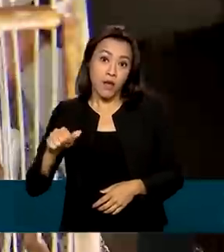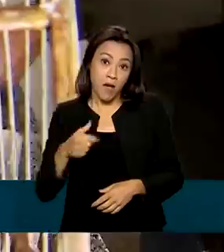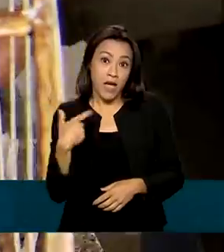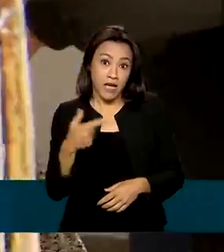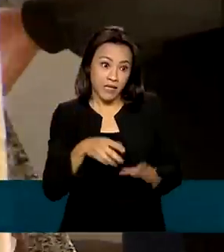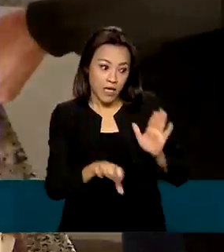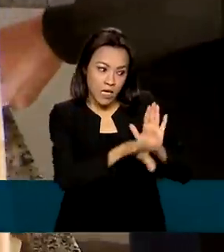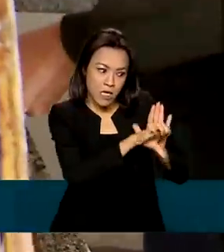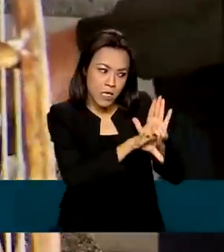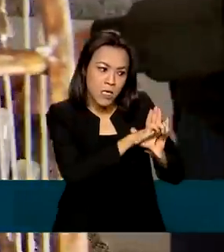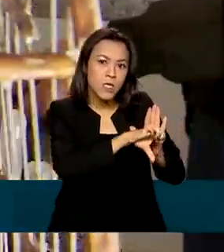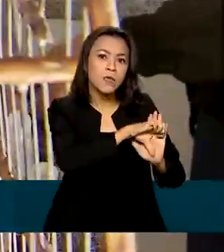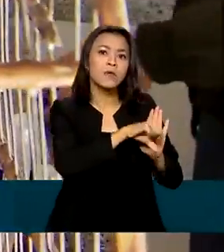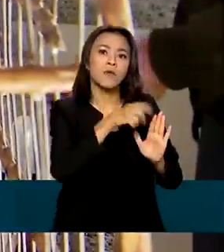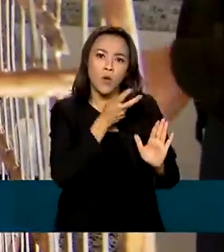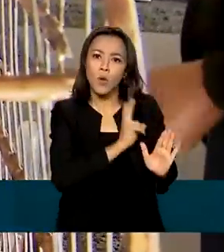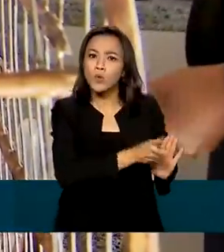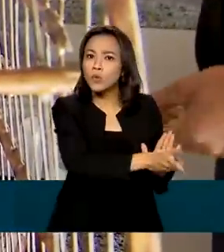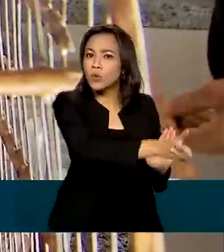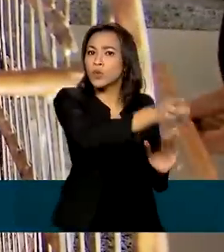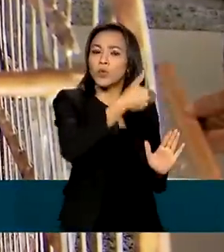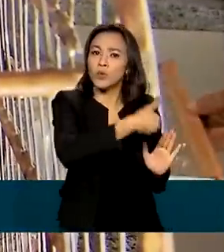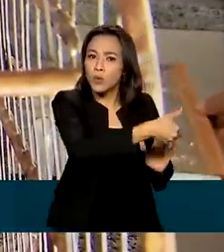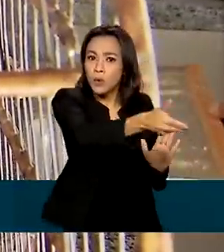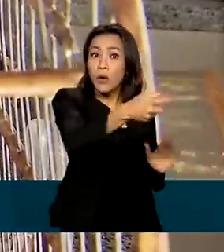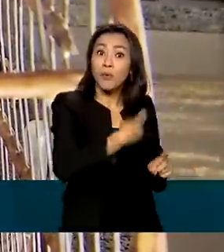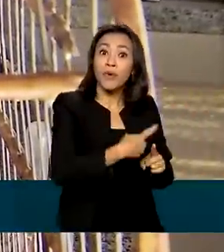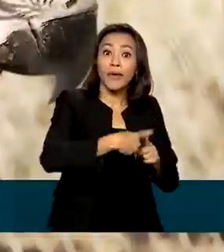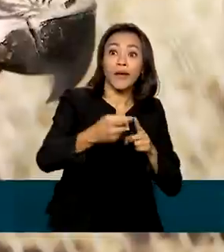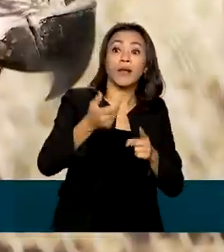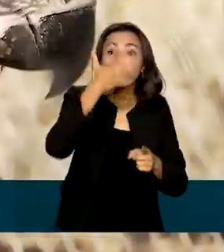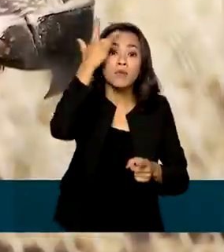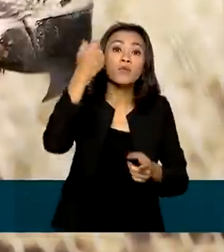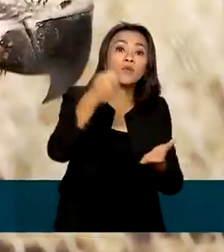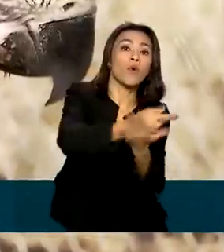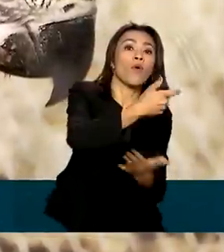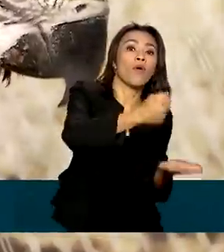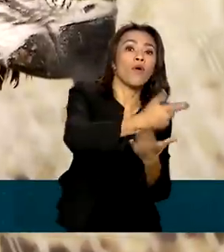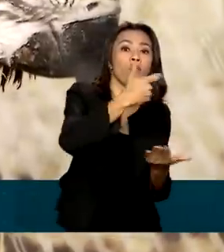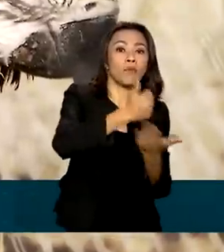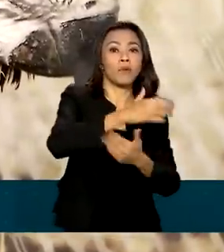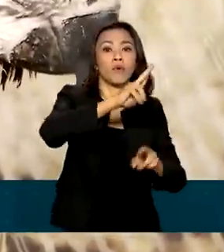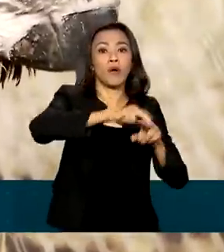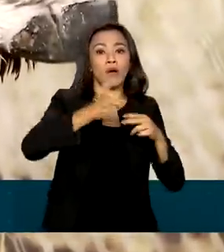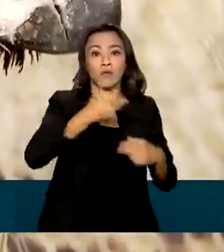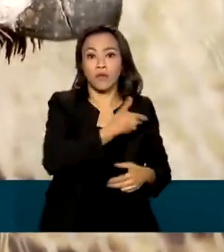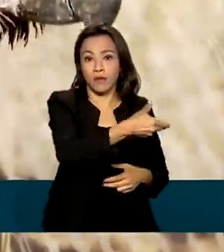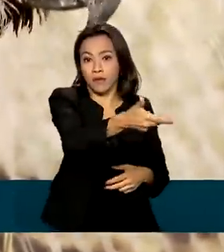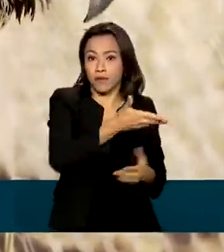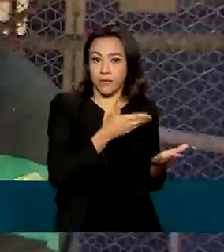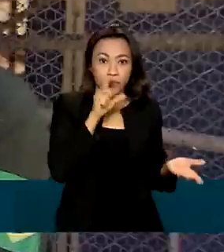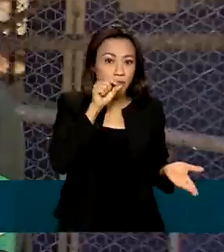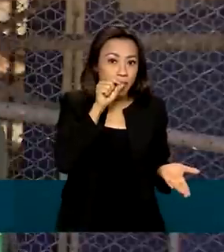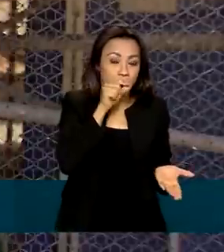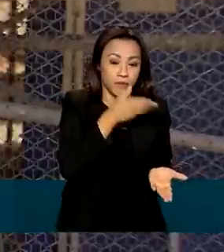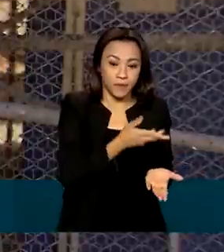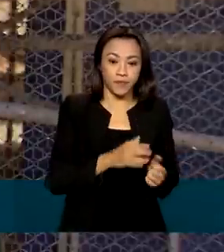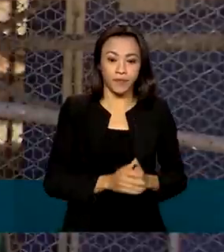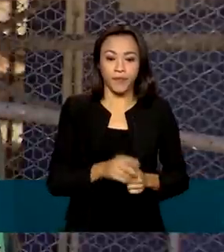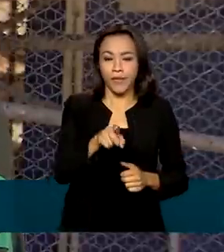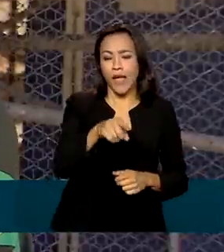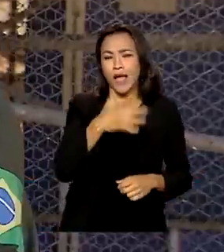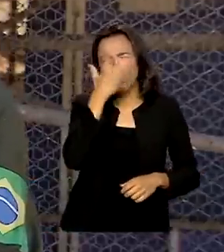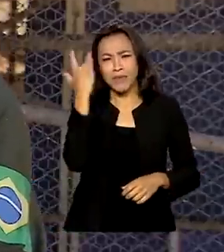de animais segue sendo cometido por haver demanda de mercado por espécies silvestres e nativas das